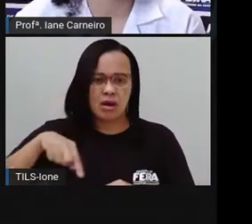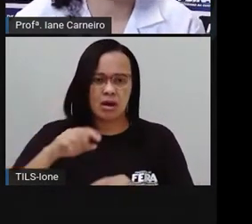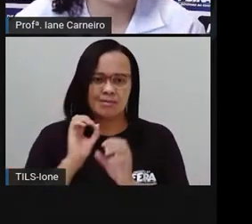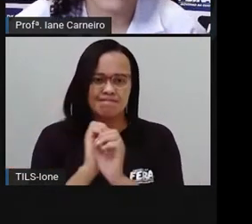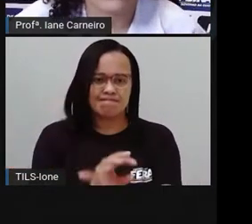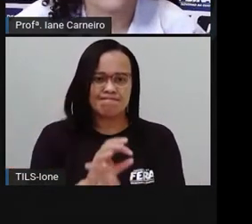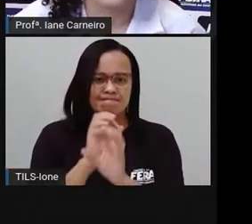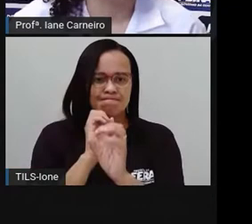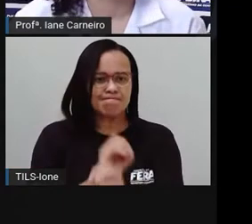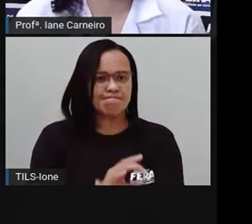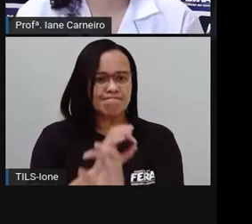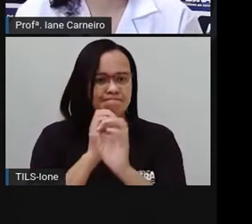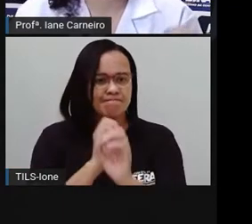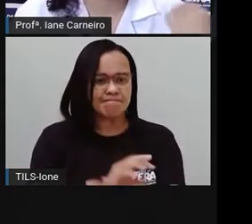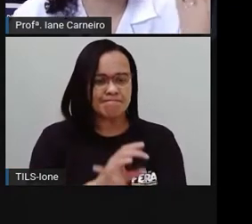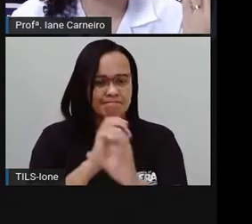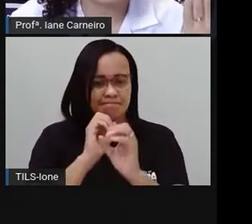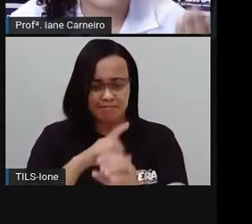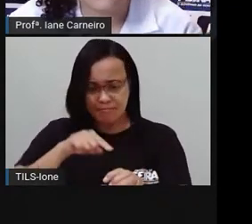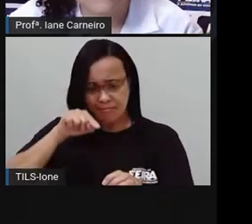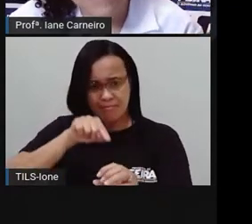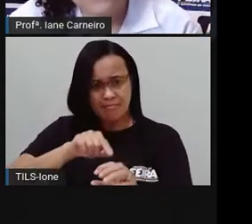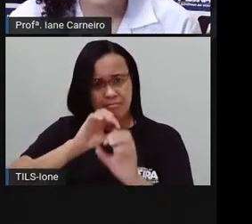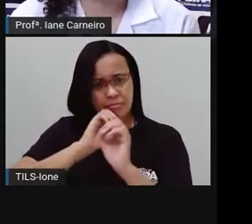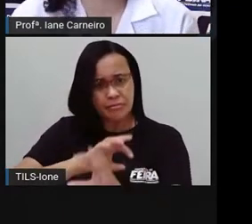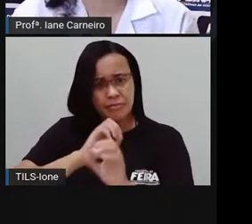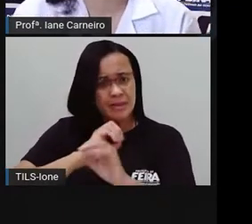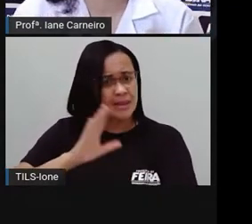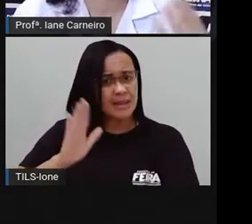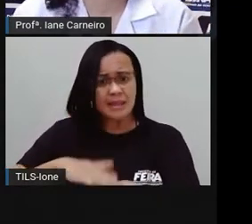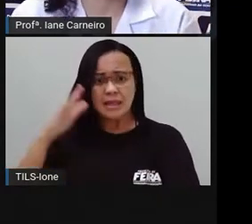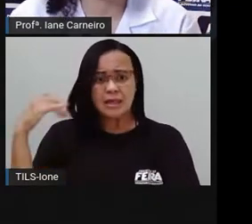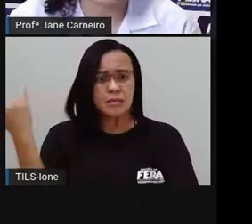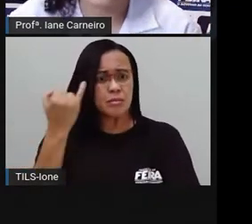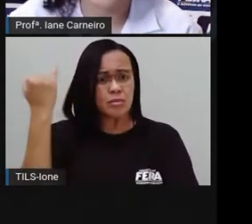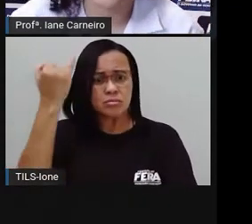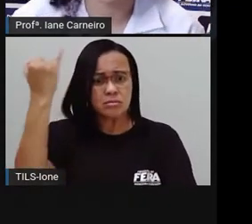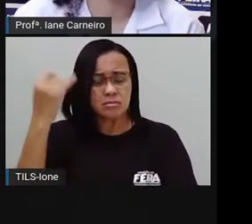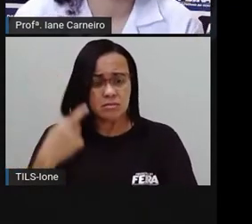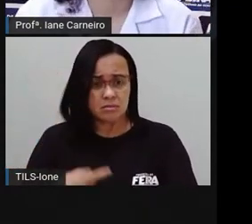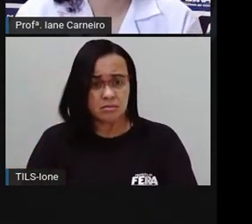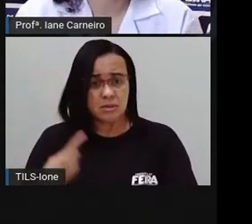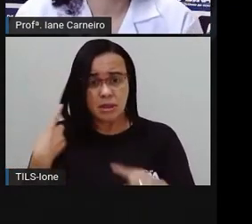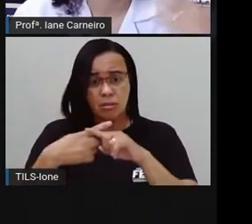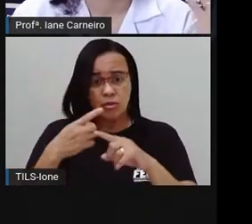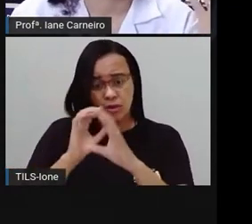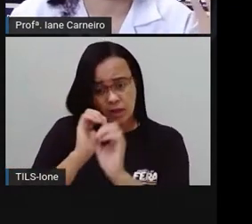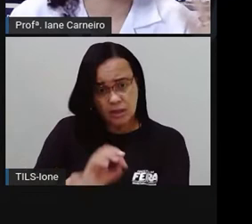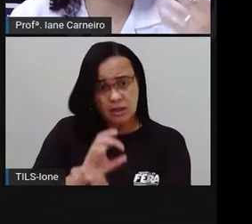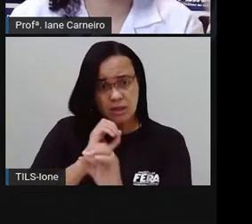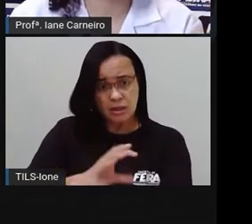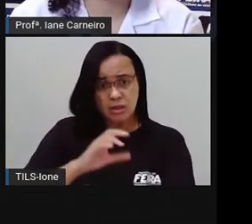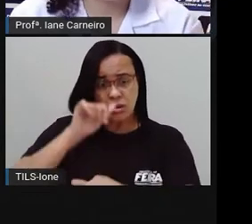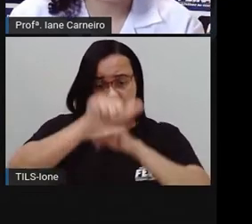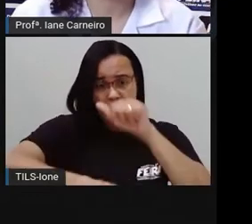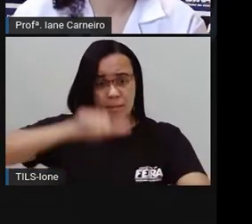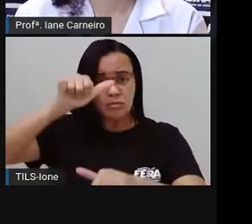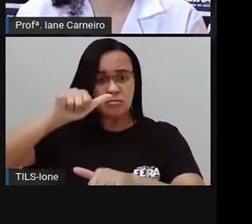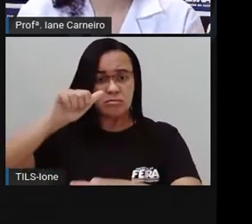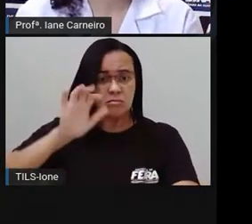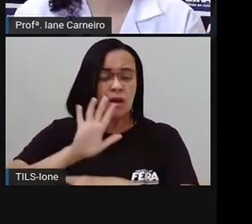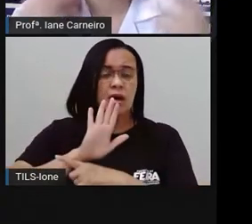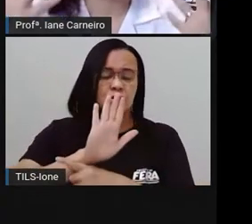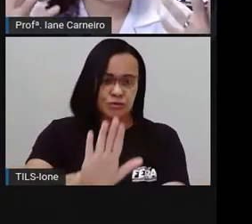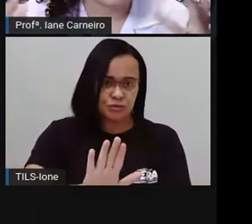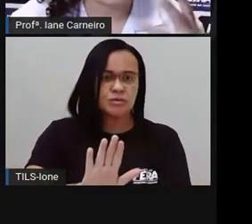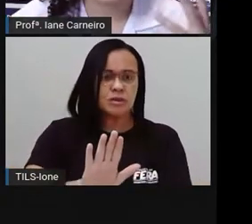pessoas estão vivendo, né? Se as pessoas tivessem trabalho também, elas não viveriam dessa forma, né? Então, a gente precisa,